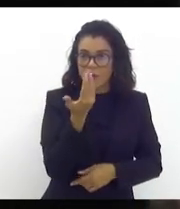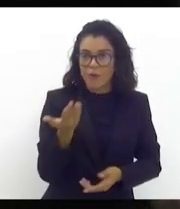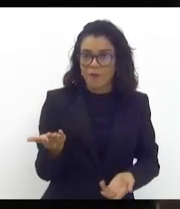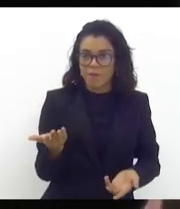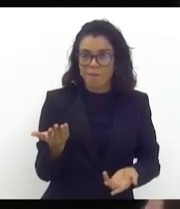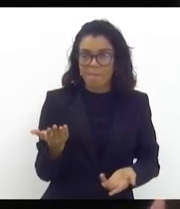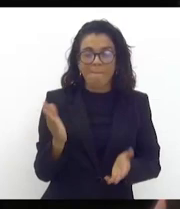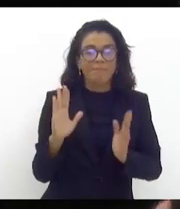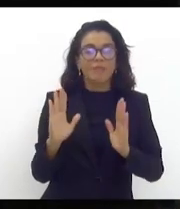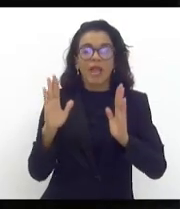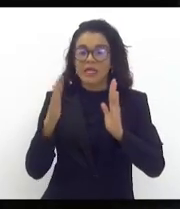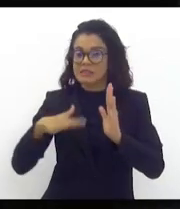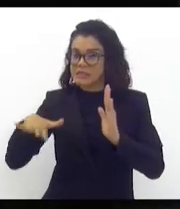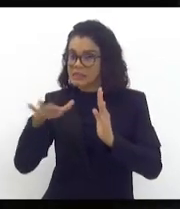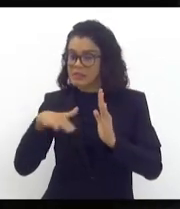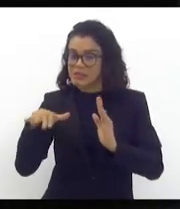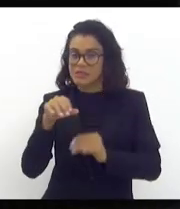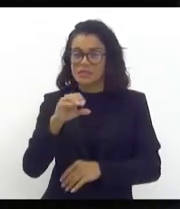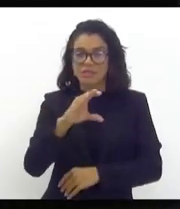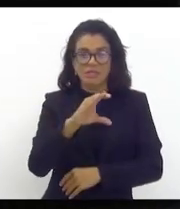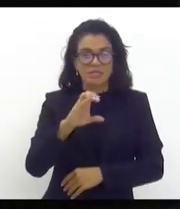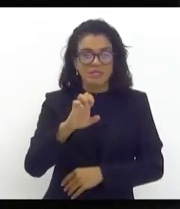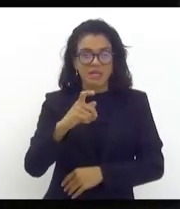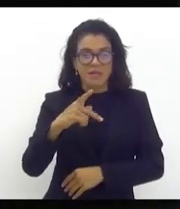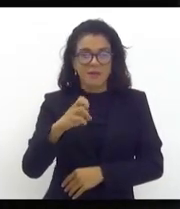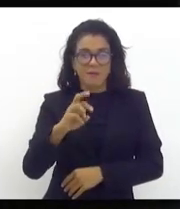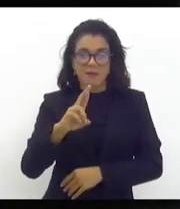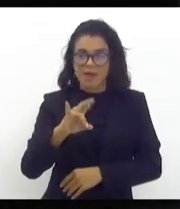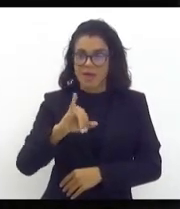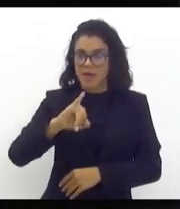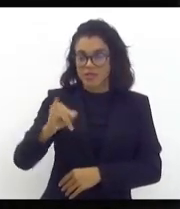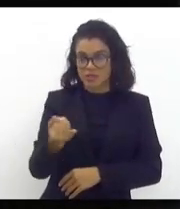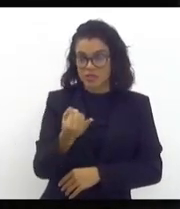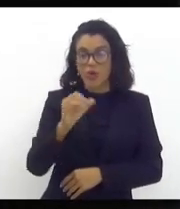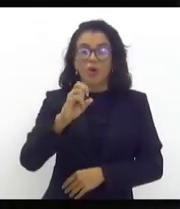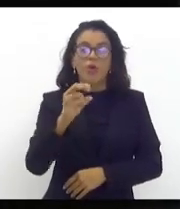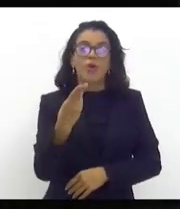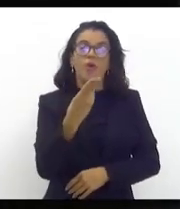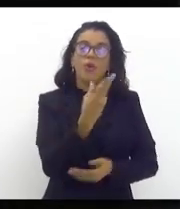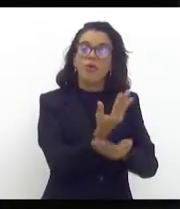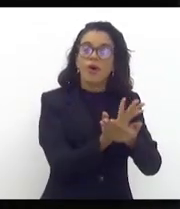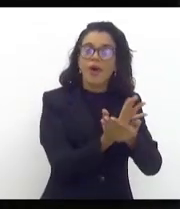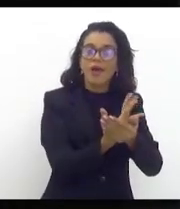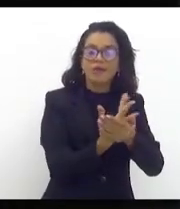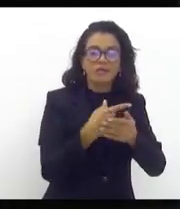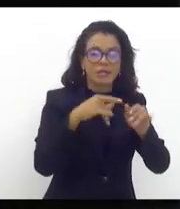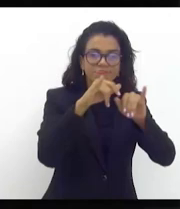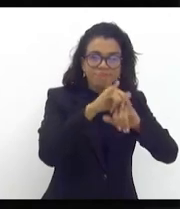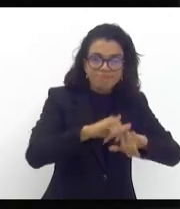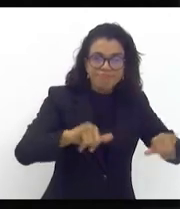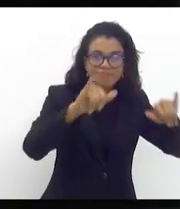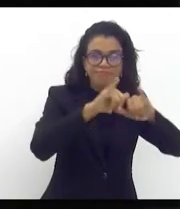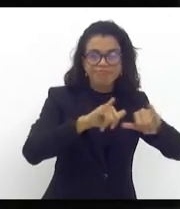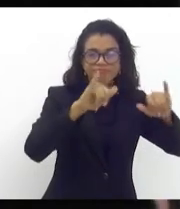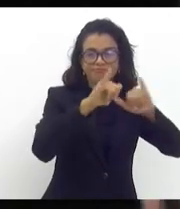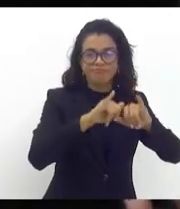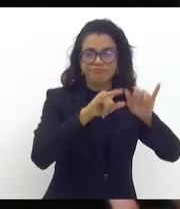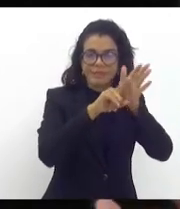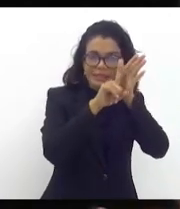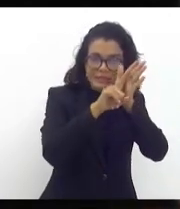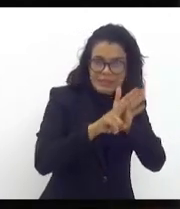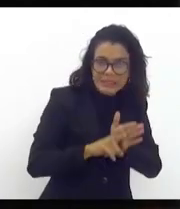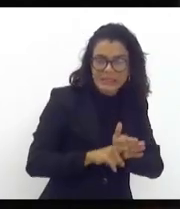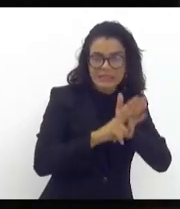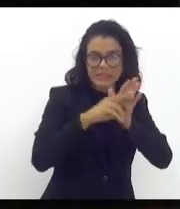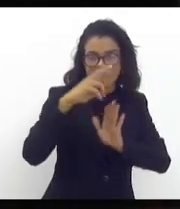situação do CEPES ou os desvios da UERJ, que estão sendo nomeados, estão sendo divulgados um dia sim, outro também, nas